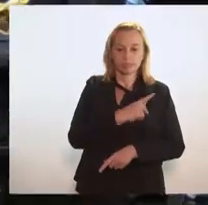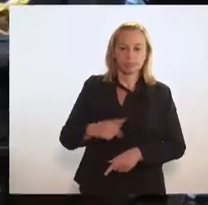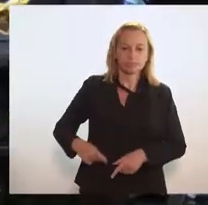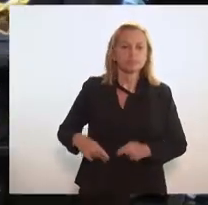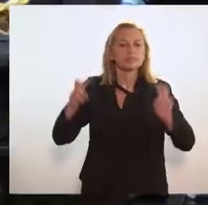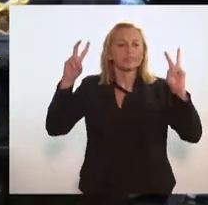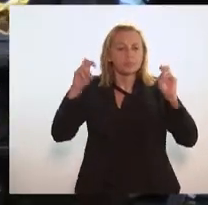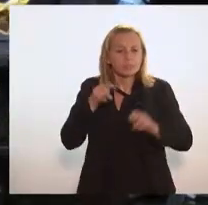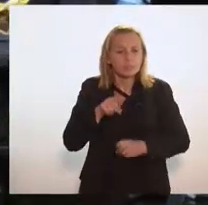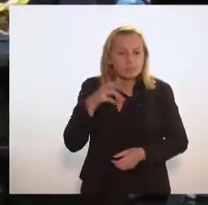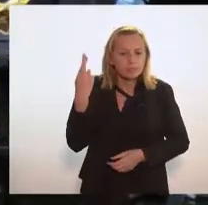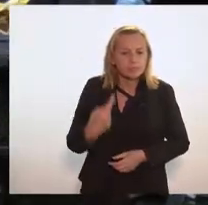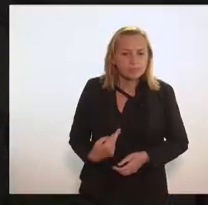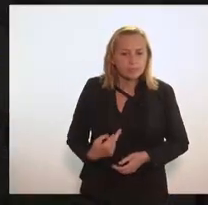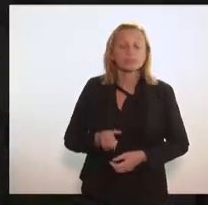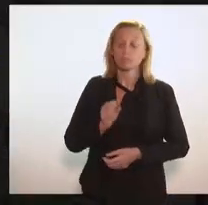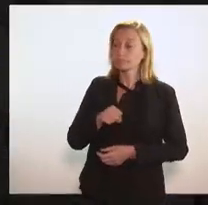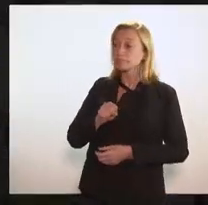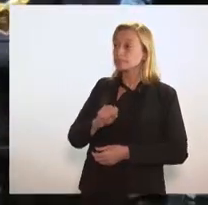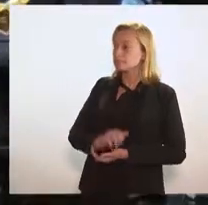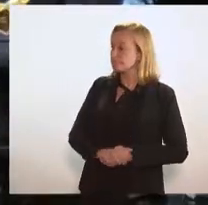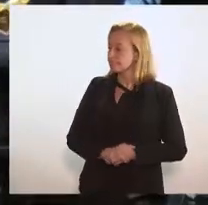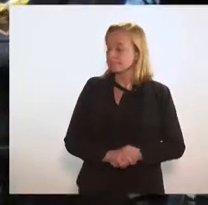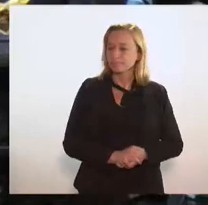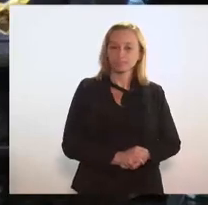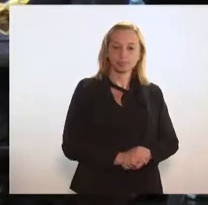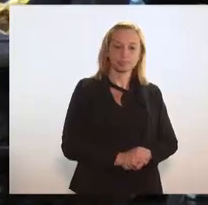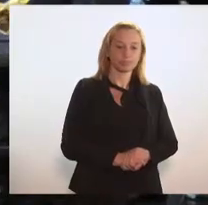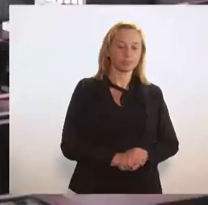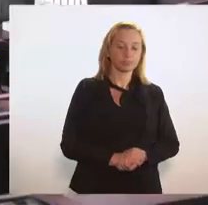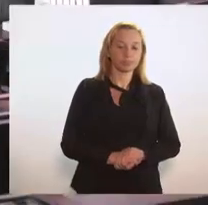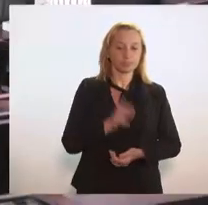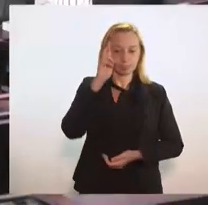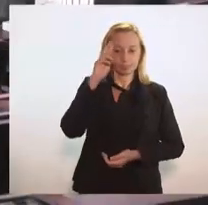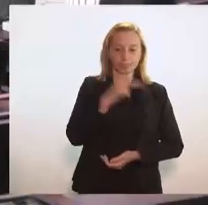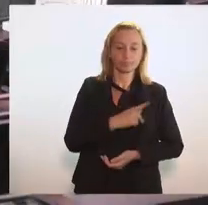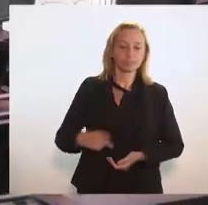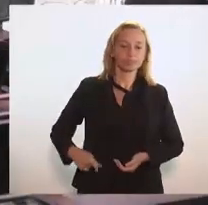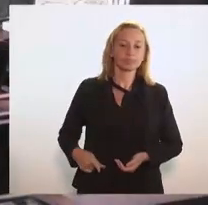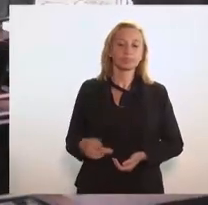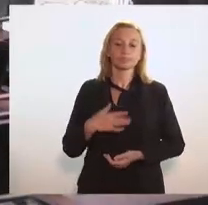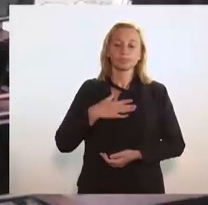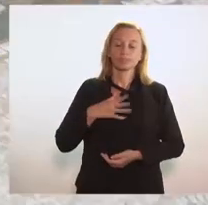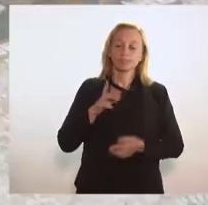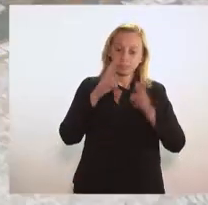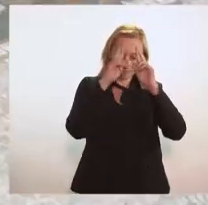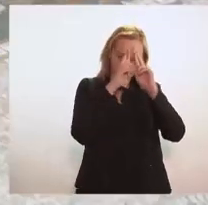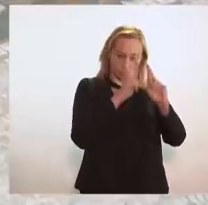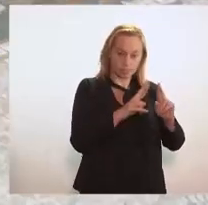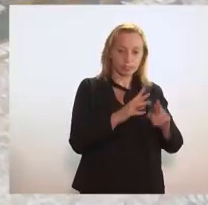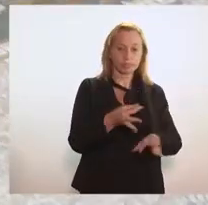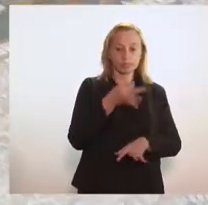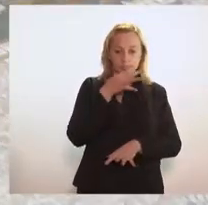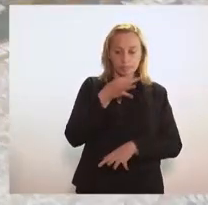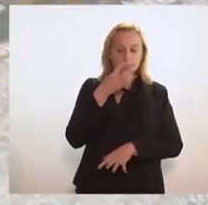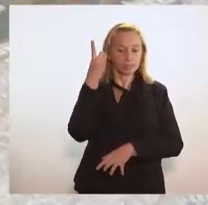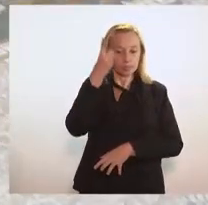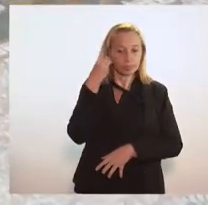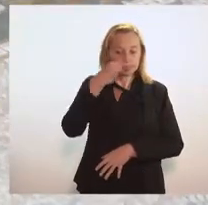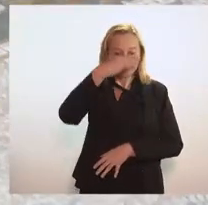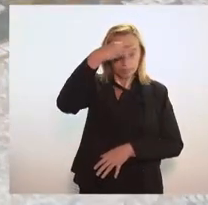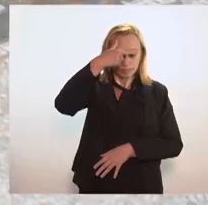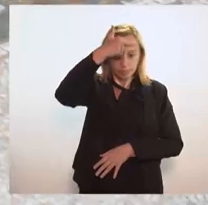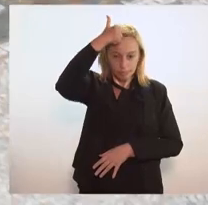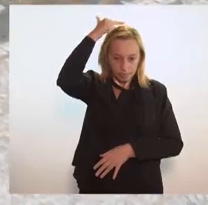sobre o tema Renata Ok seu presidente eu respeito muito a opinião da escola que um grande